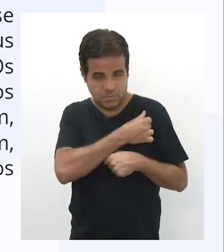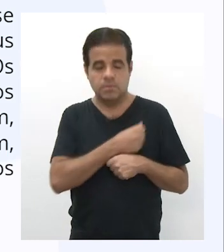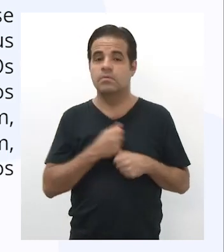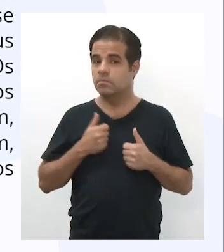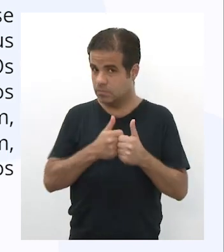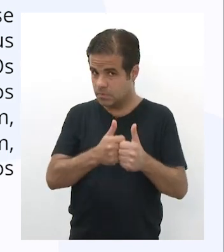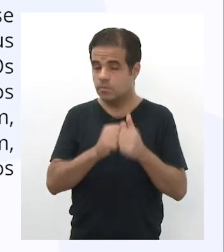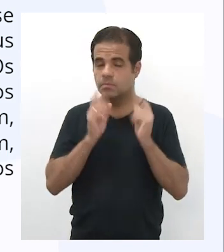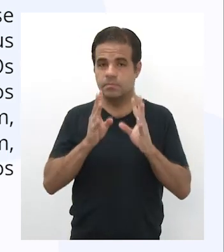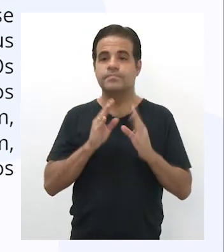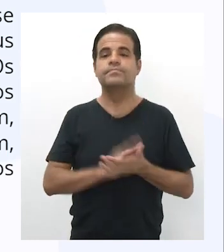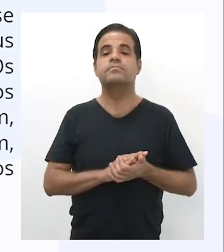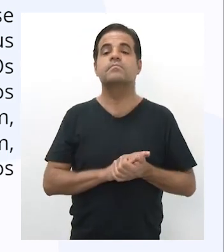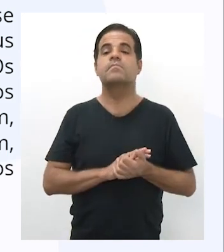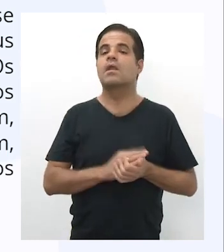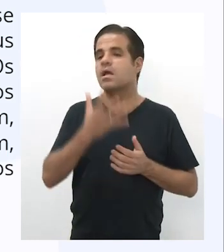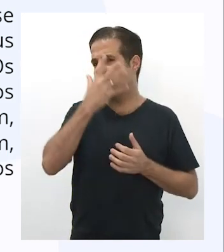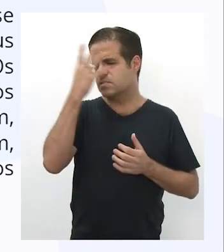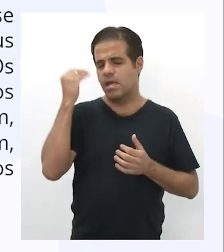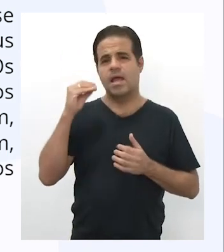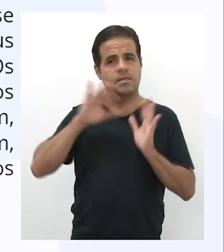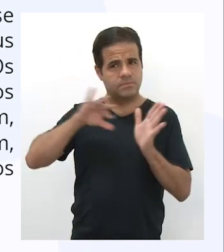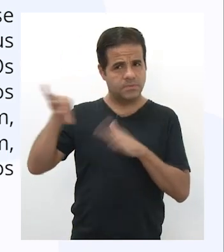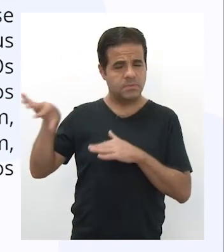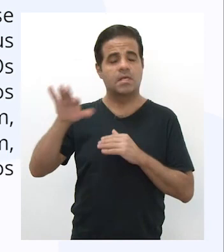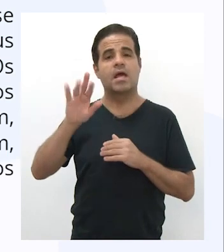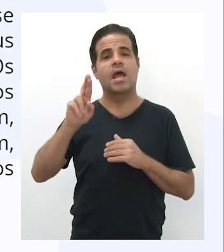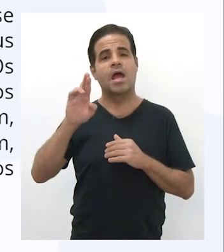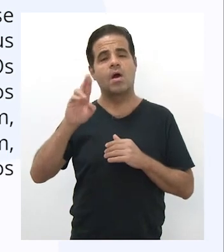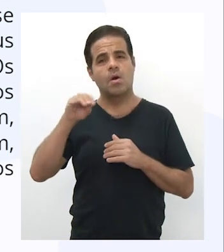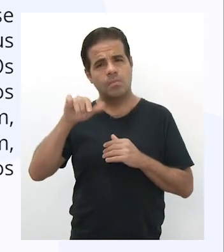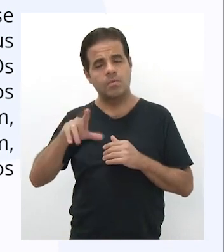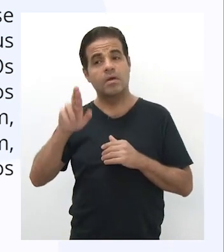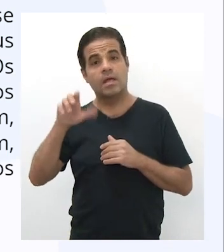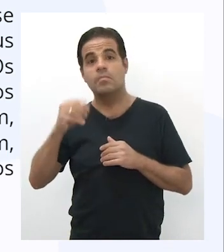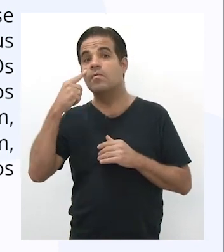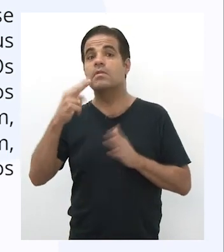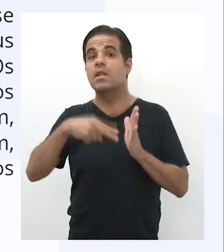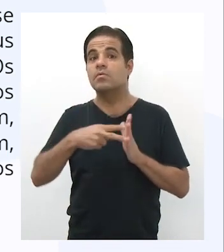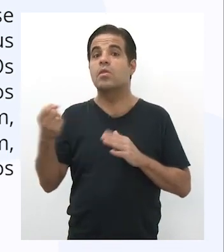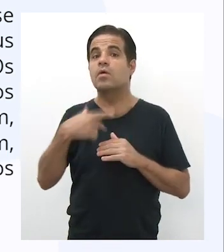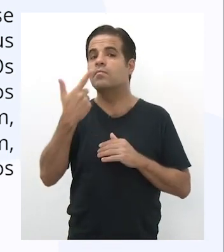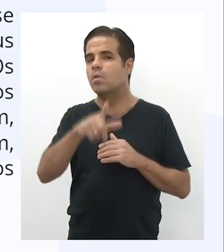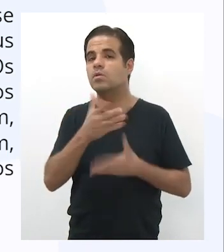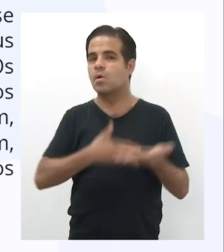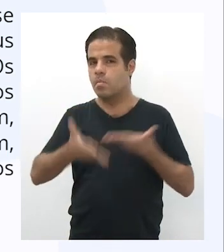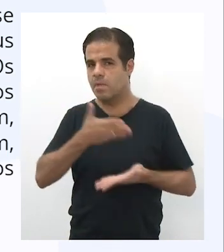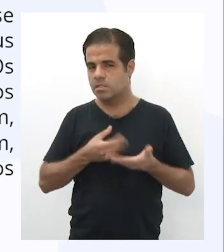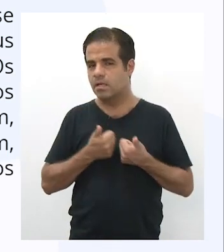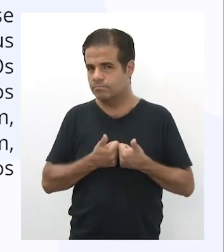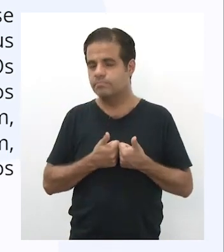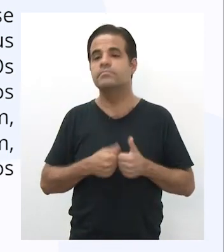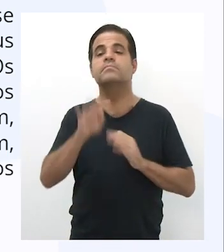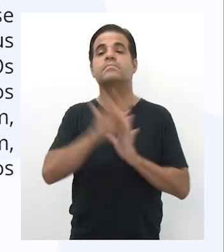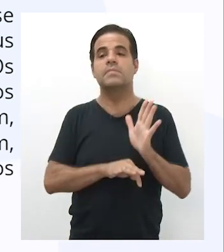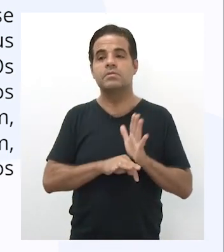Comigo então. Agora esquece lá o Rômulo e Remo e vamos fazer uma nova leitura compartilhada.